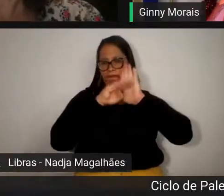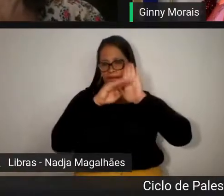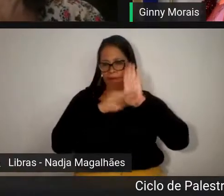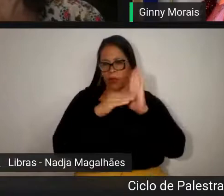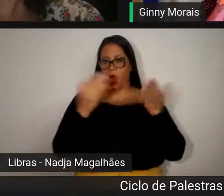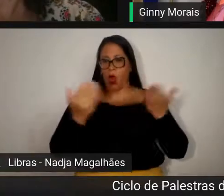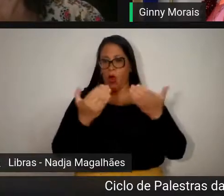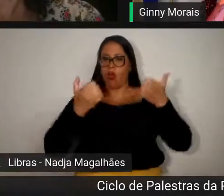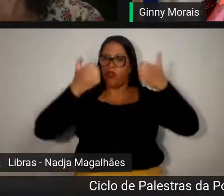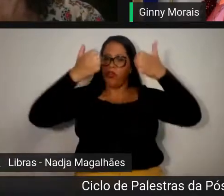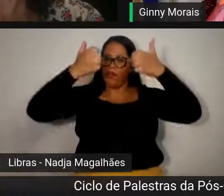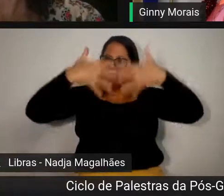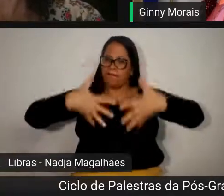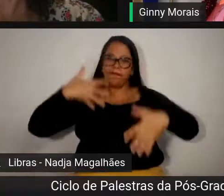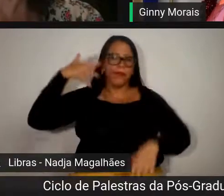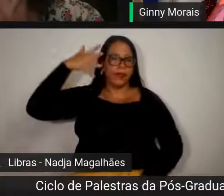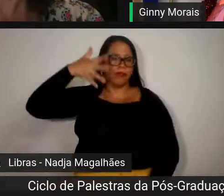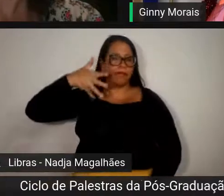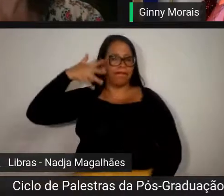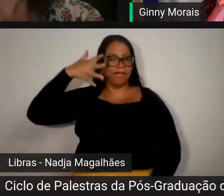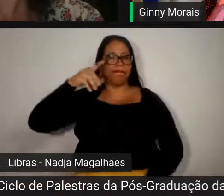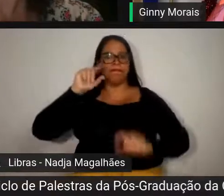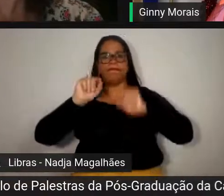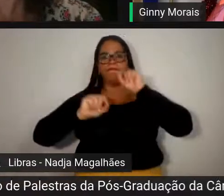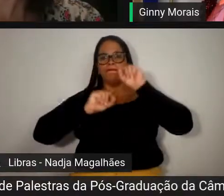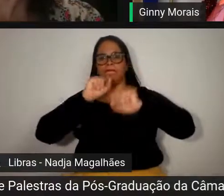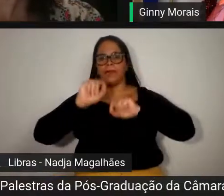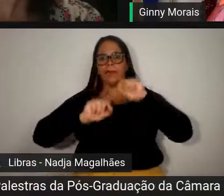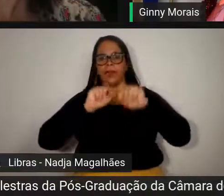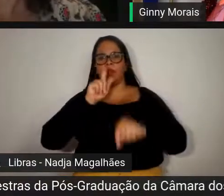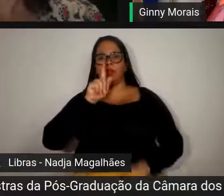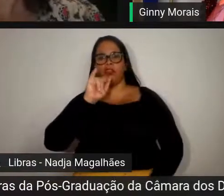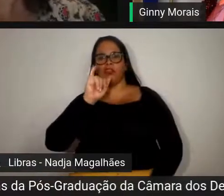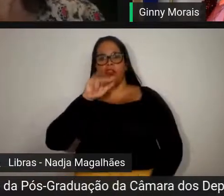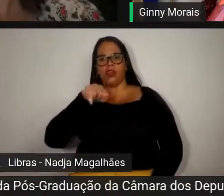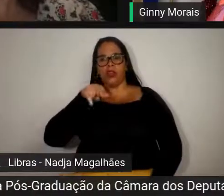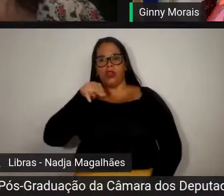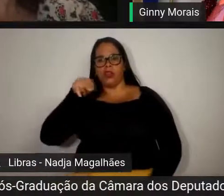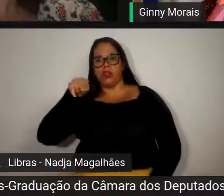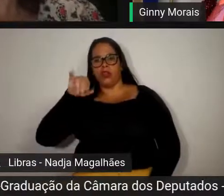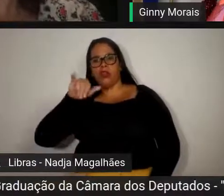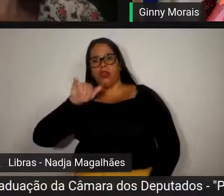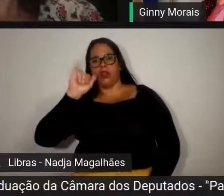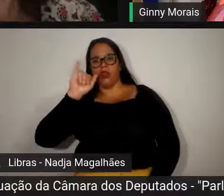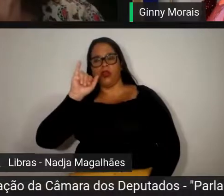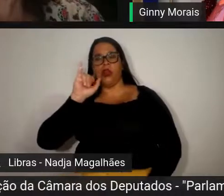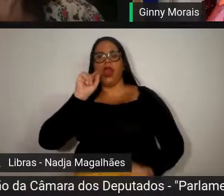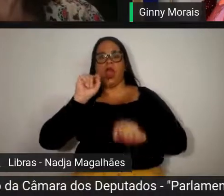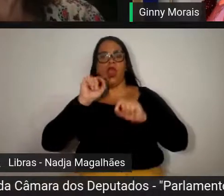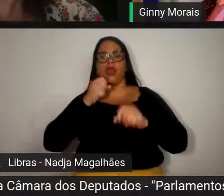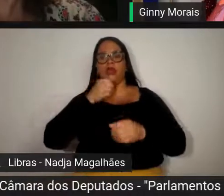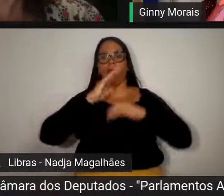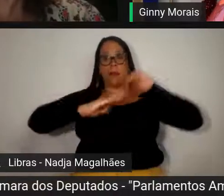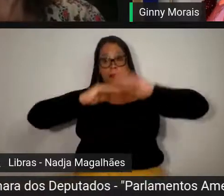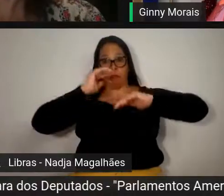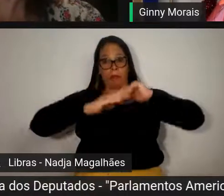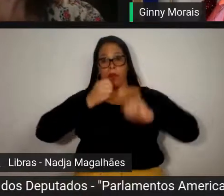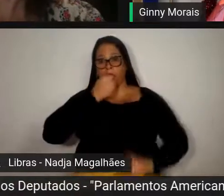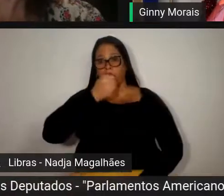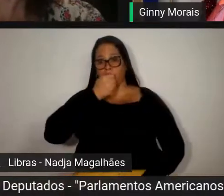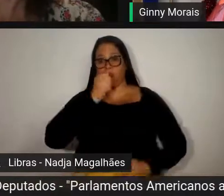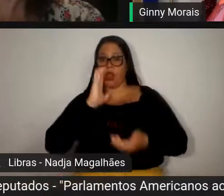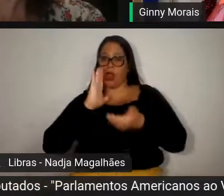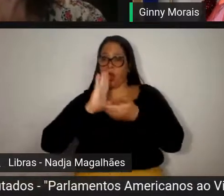hoje na nossa palestra online é a Dini Moraes. A Dini Moraes é jornalista na Câmara dos Deputados,